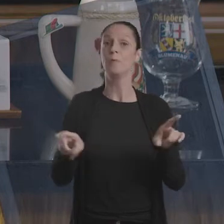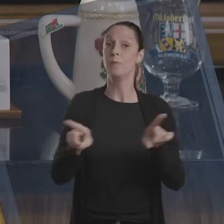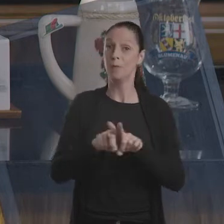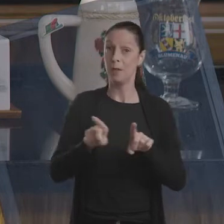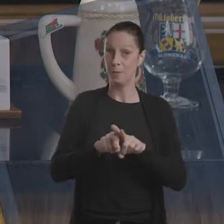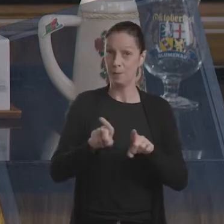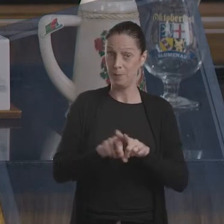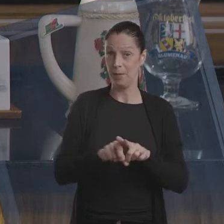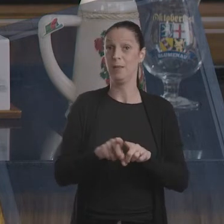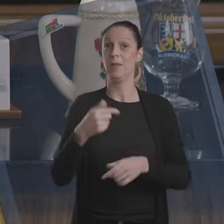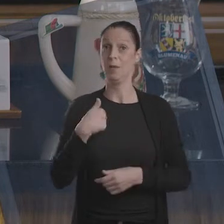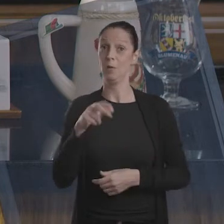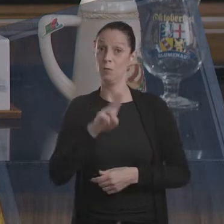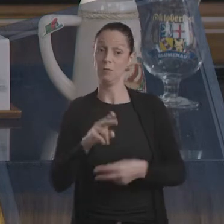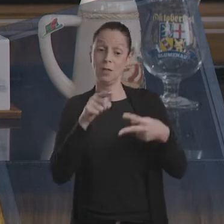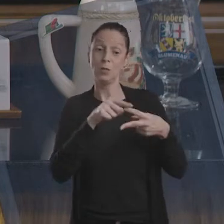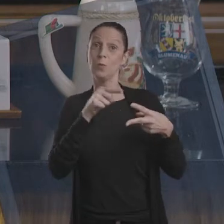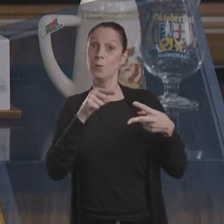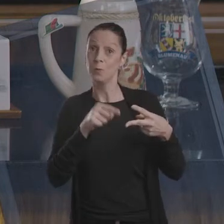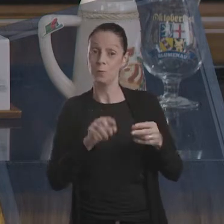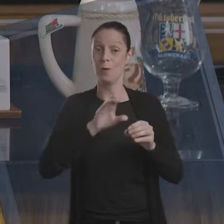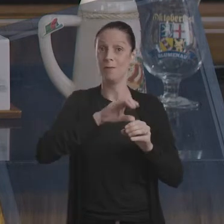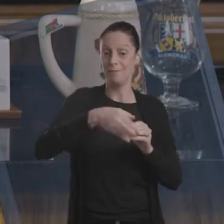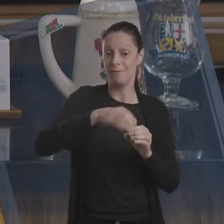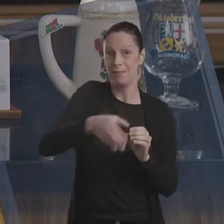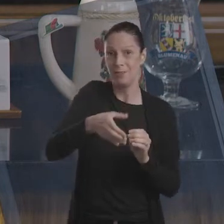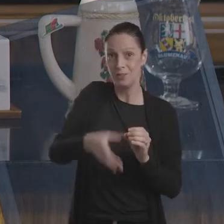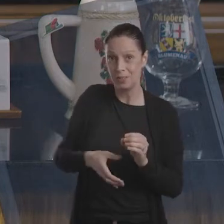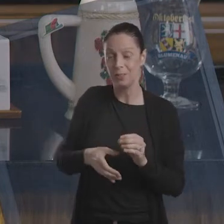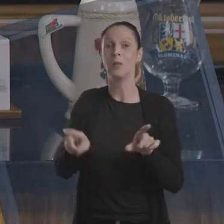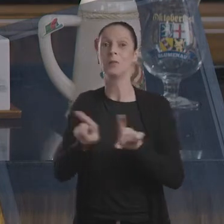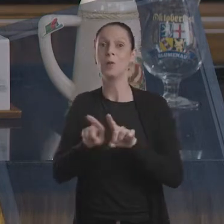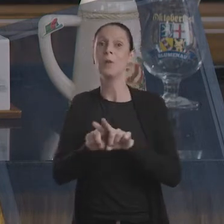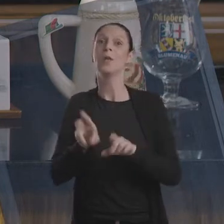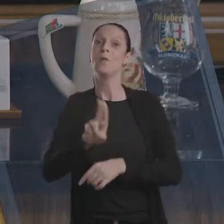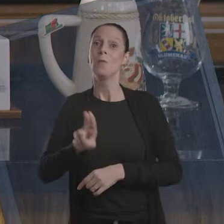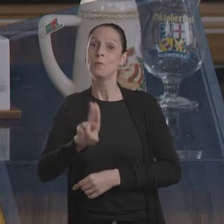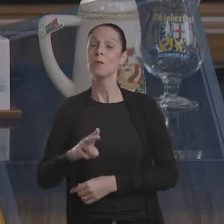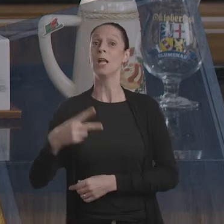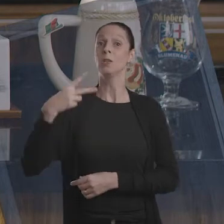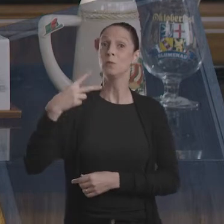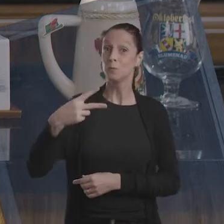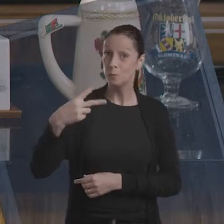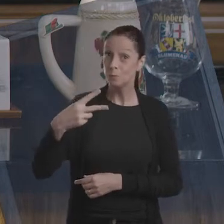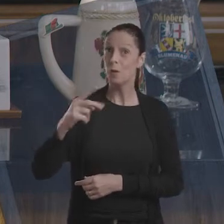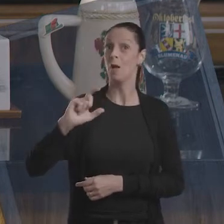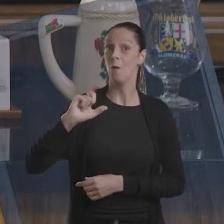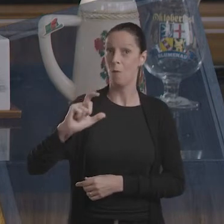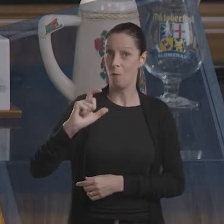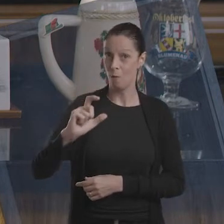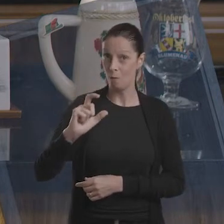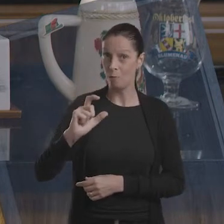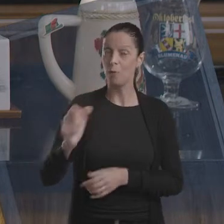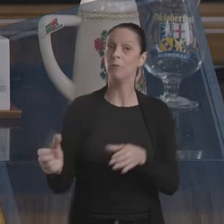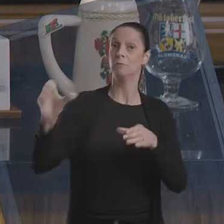Também para cada tangerina usada, a gente vai colocar uma dose de vodka.